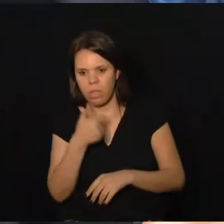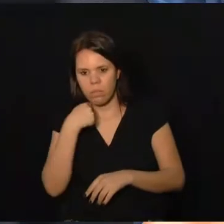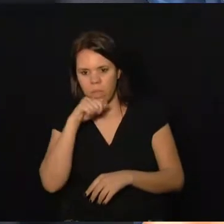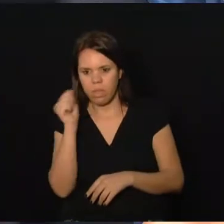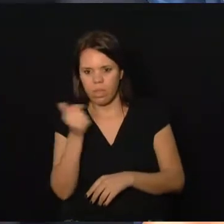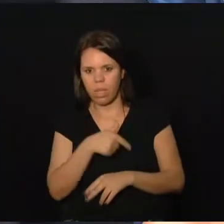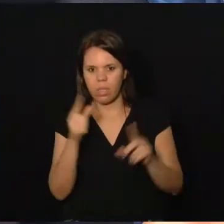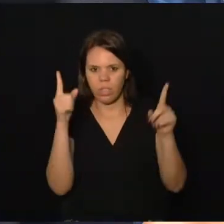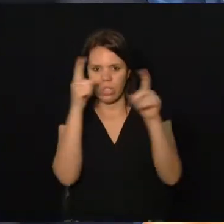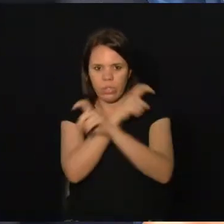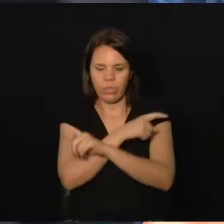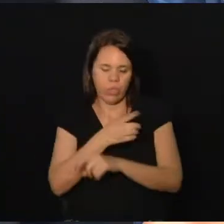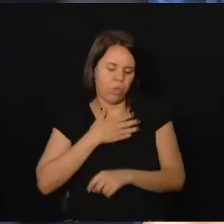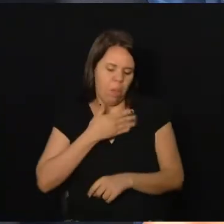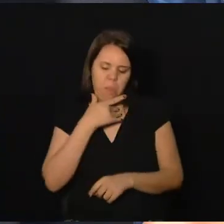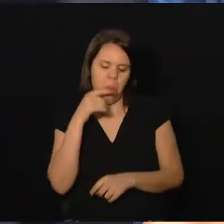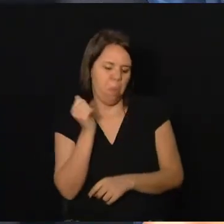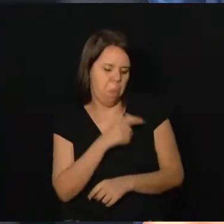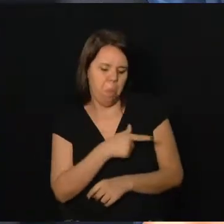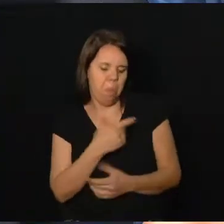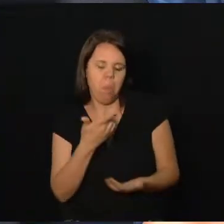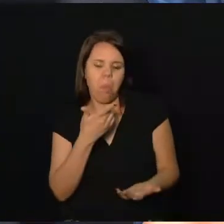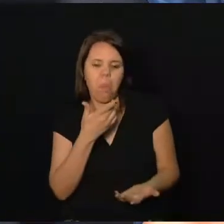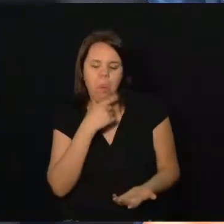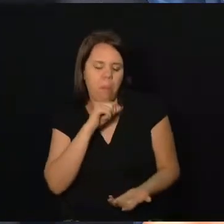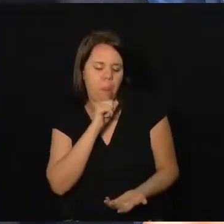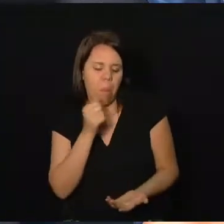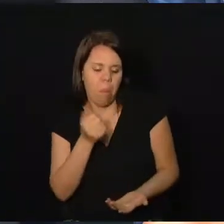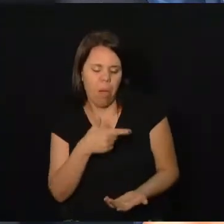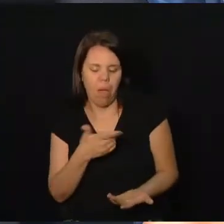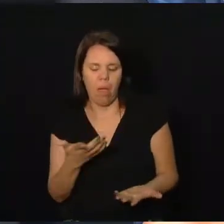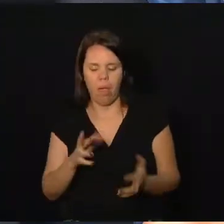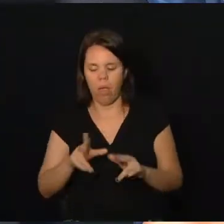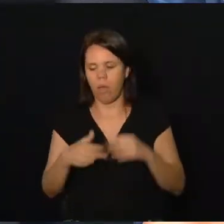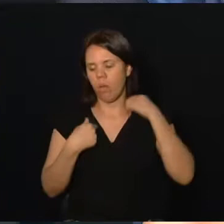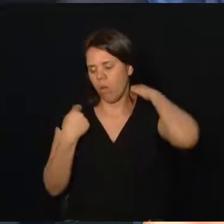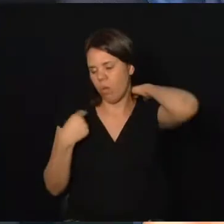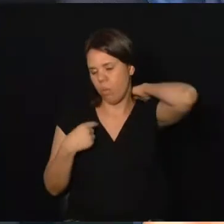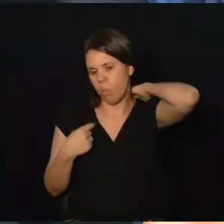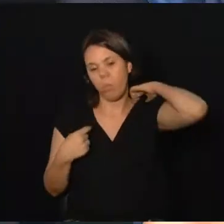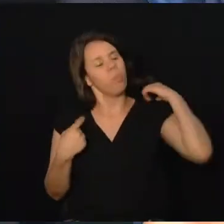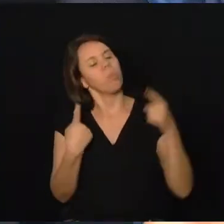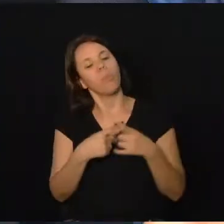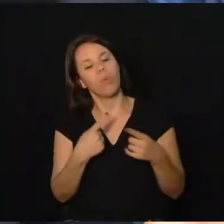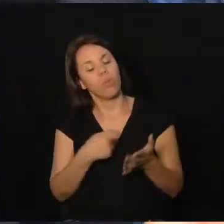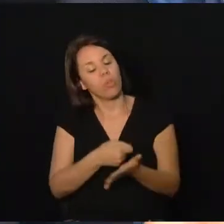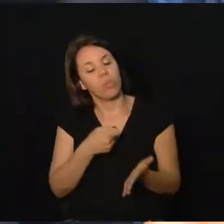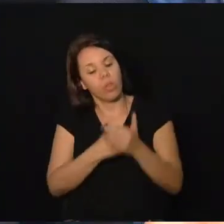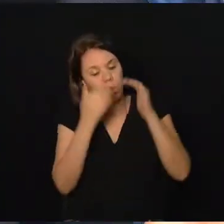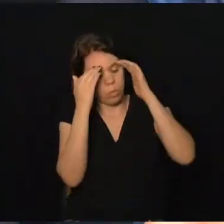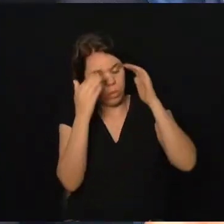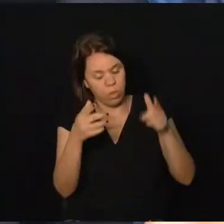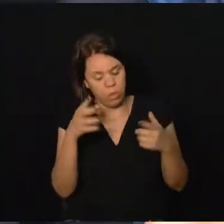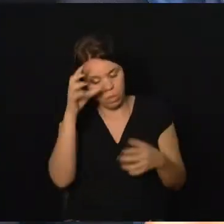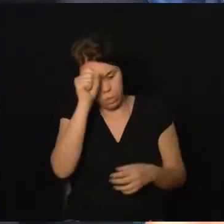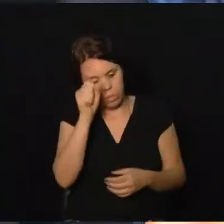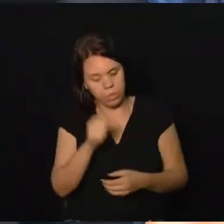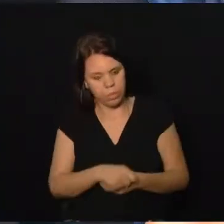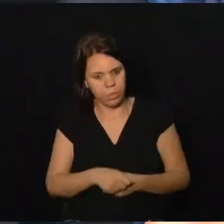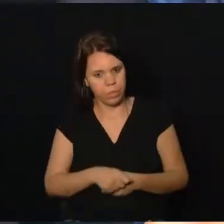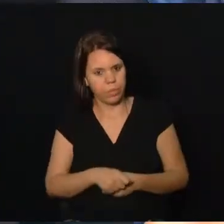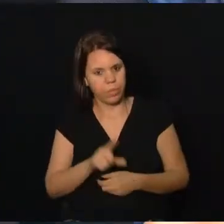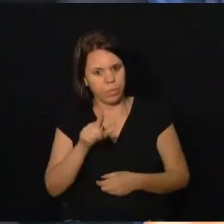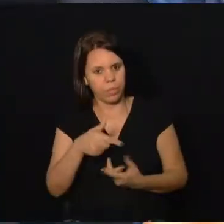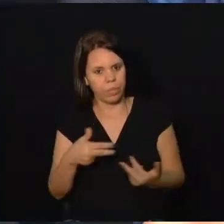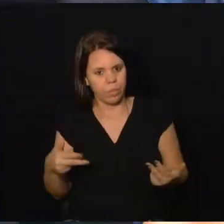muito difícil, porque não é meu pai, não é minha mãe, por que eu tenho que obedecer? Nós temos que aprender a lidar, eu acho que nesse momento, com esse